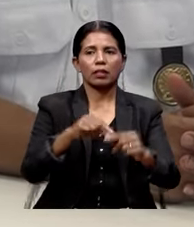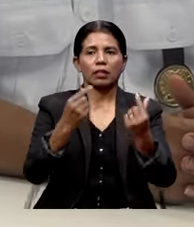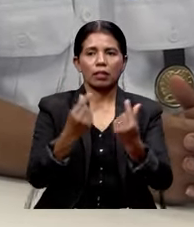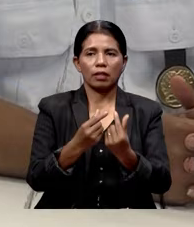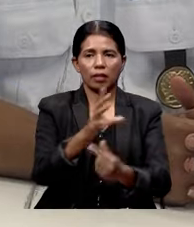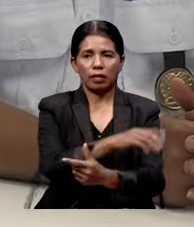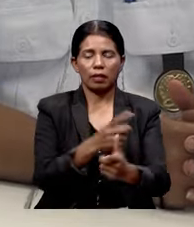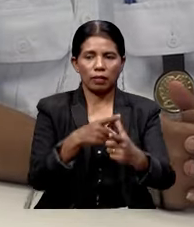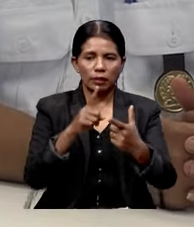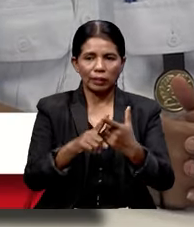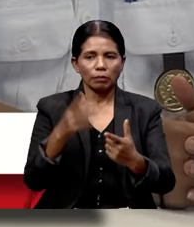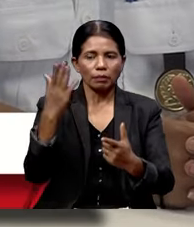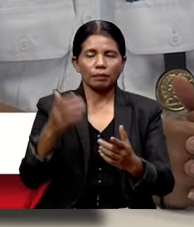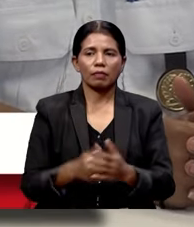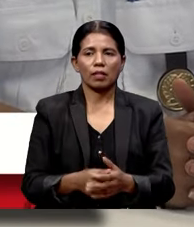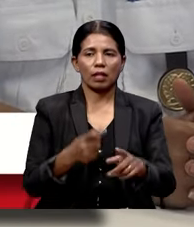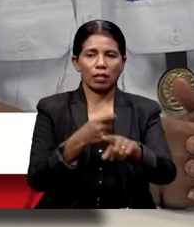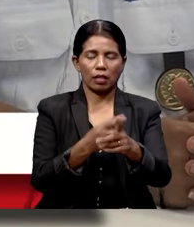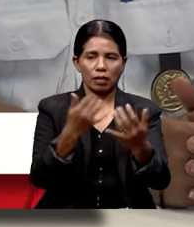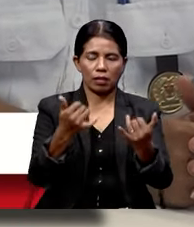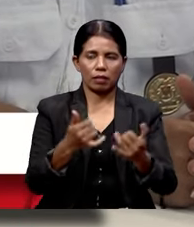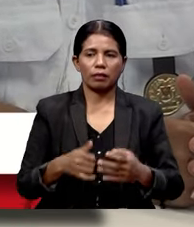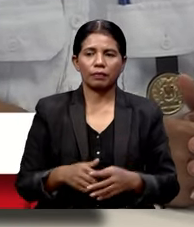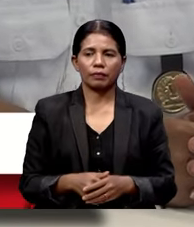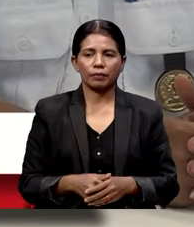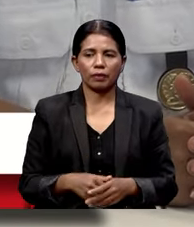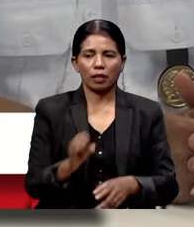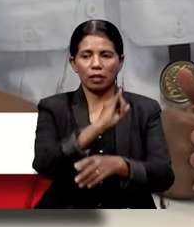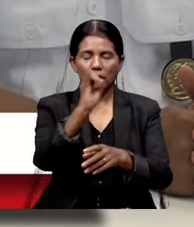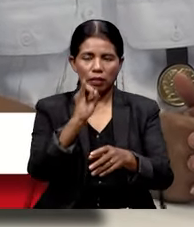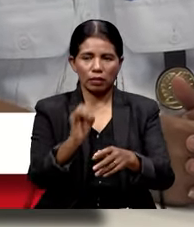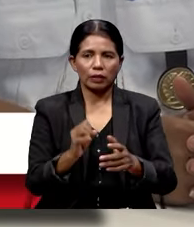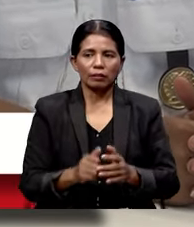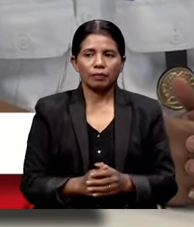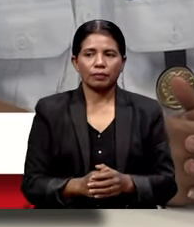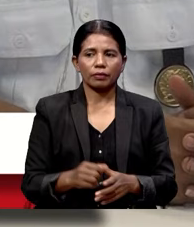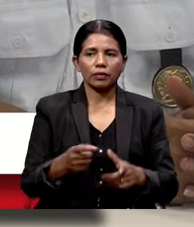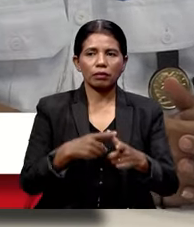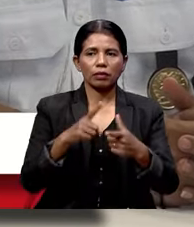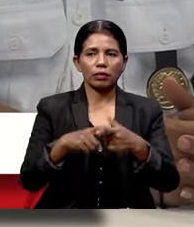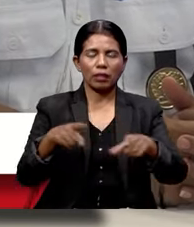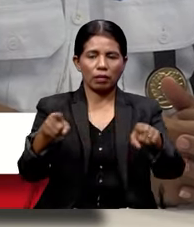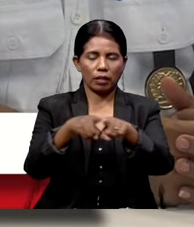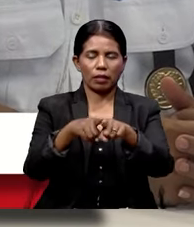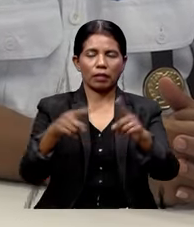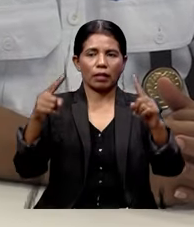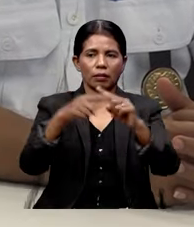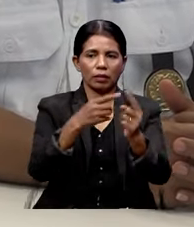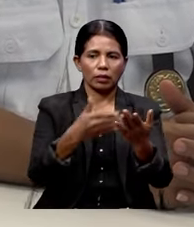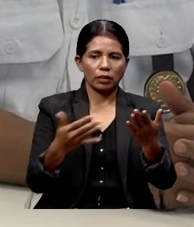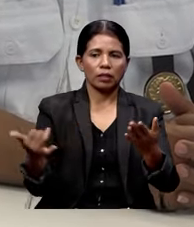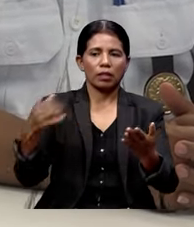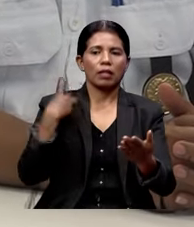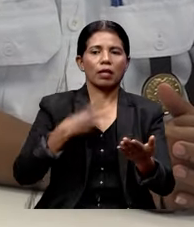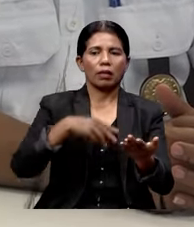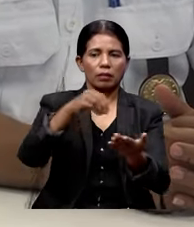busca e neste momento identifica ela a evidência que sasansia ne